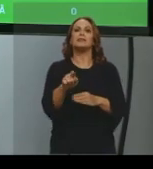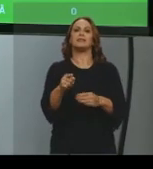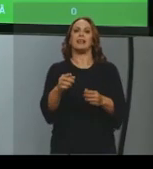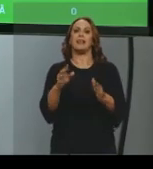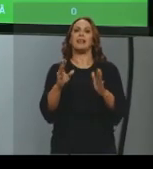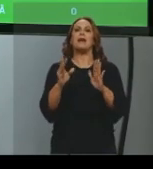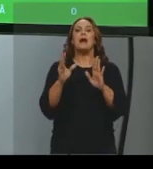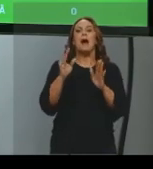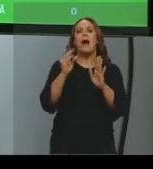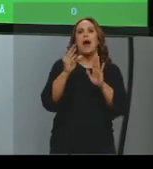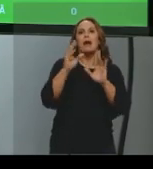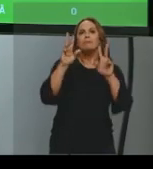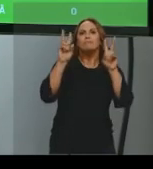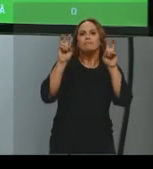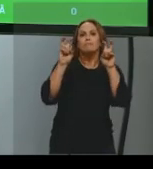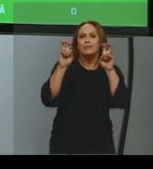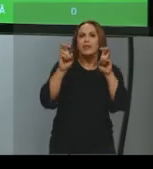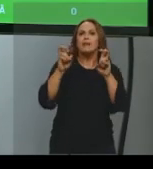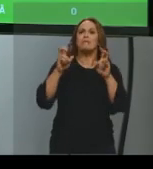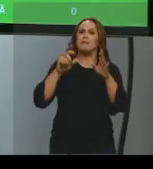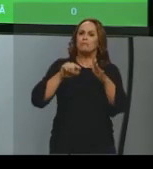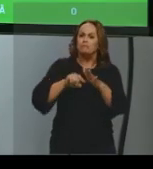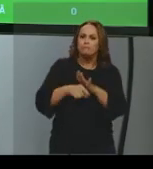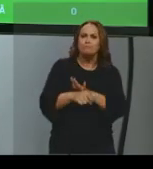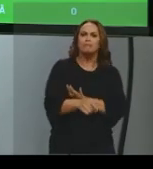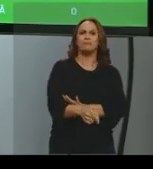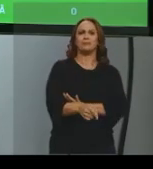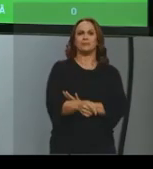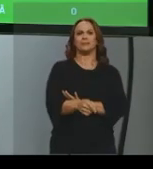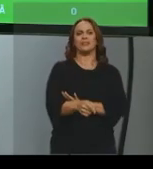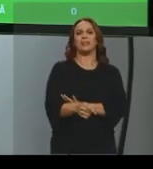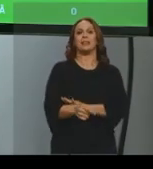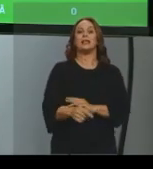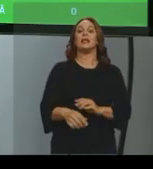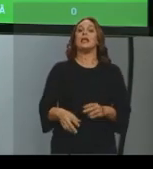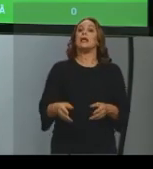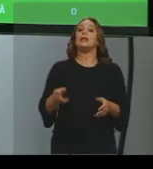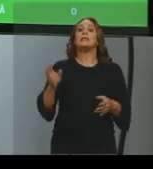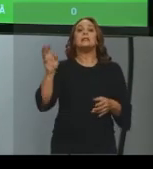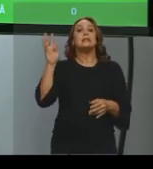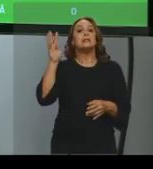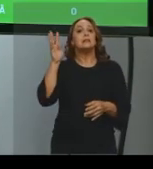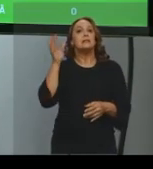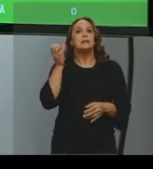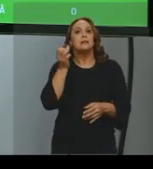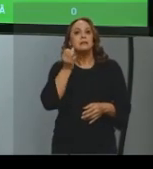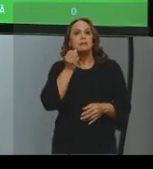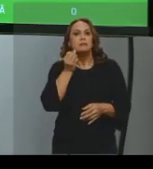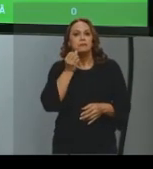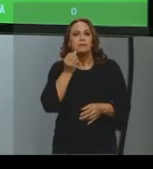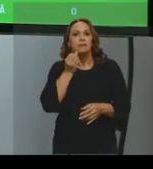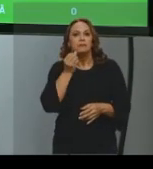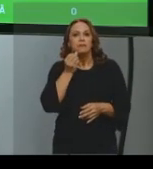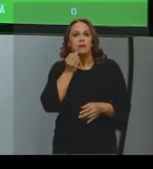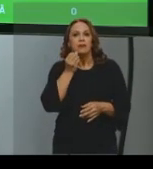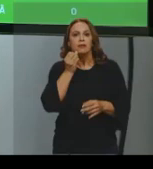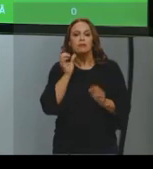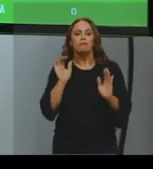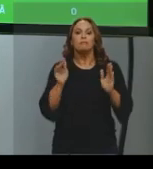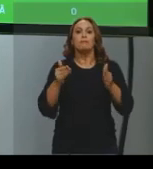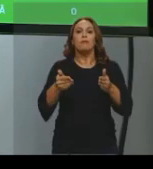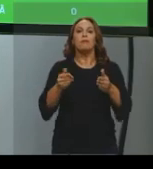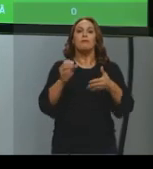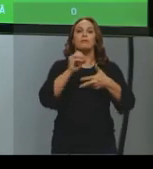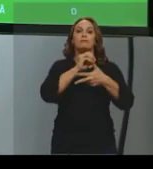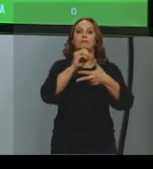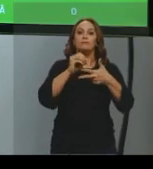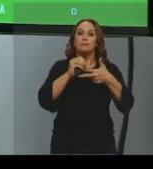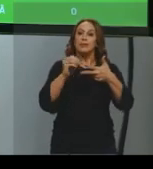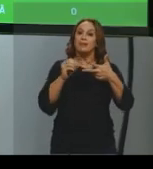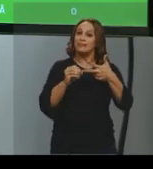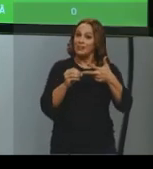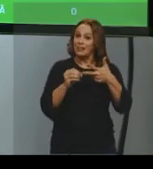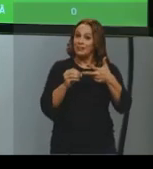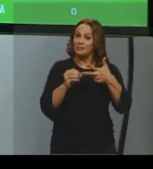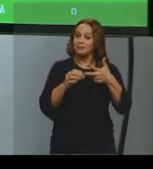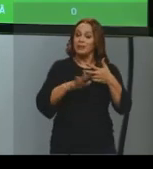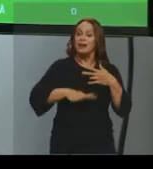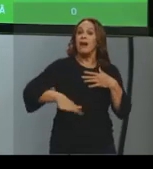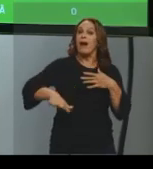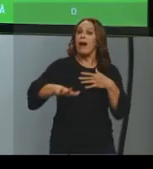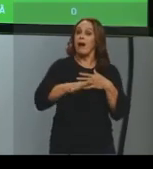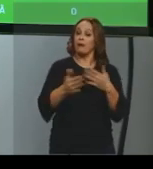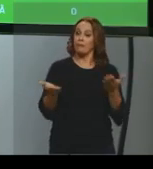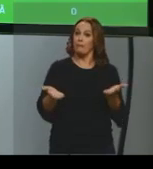Toda sexta-feira, as aulas são direcionadas ao Enem e hoje as dúvidas serão referentes às aulas da área de